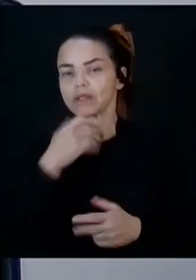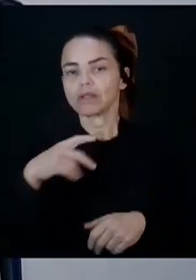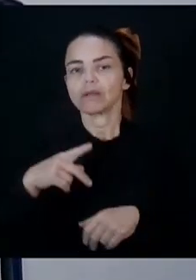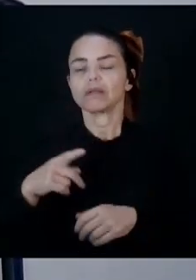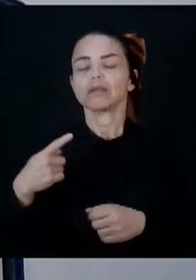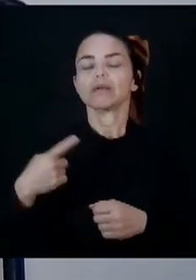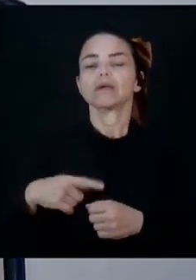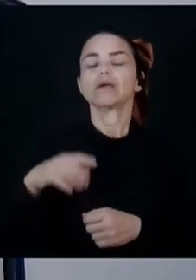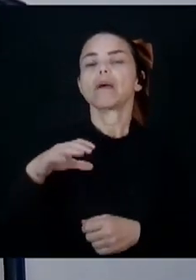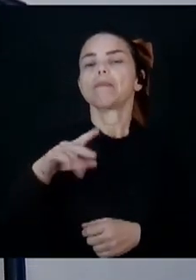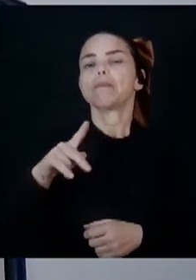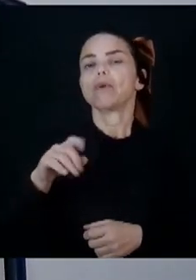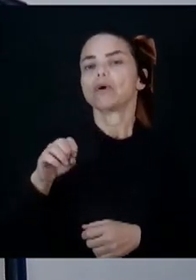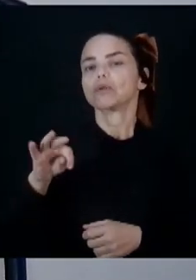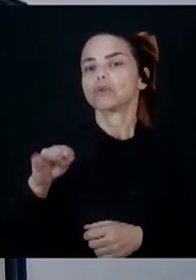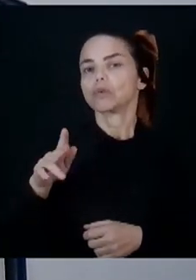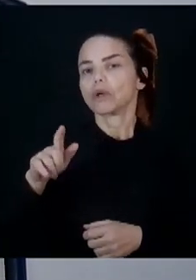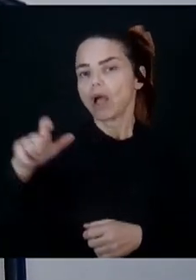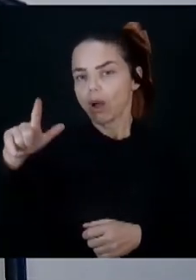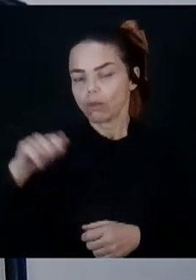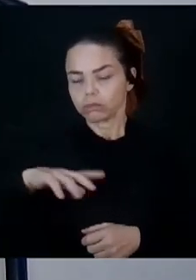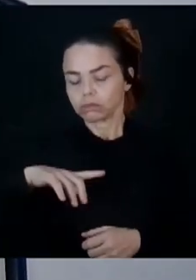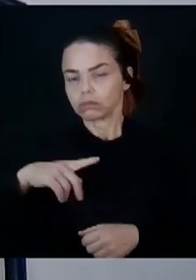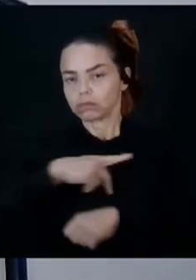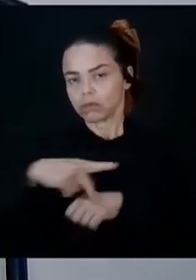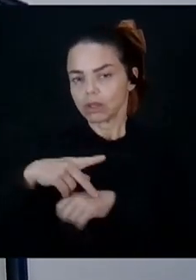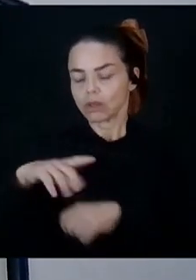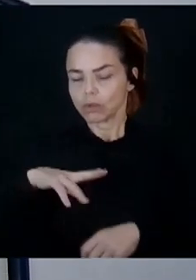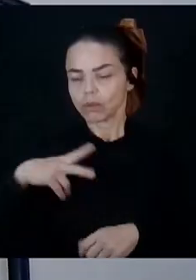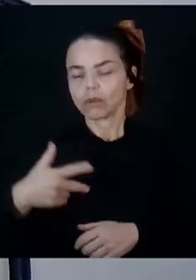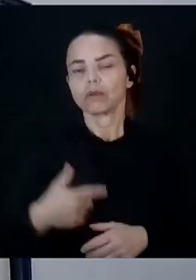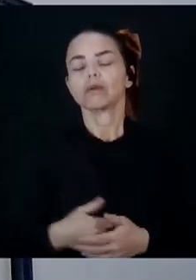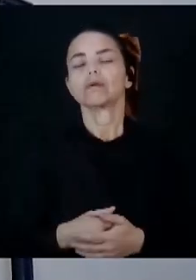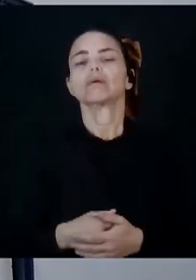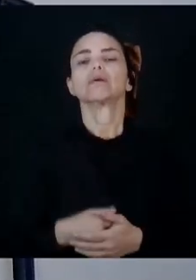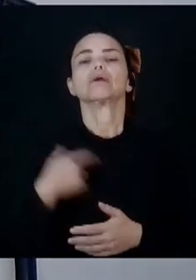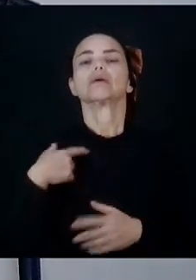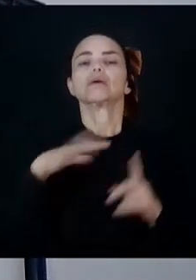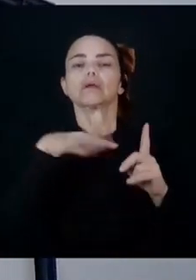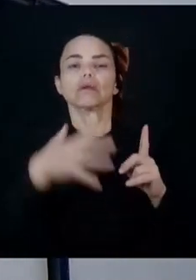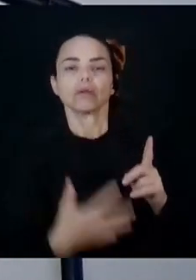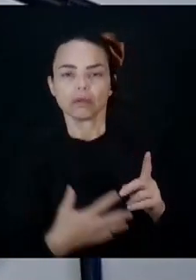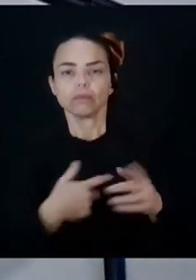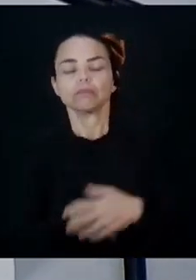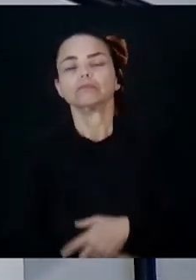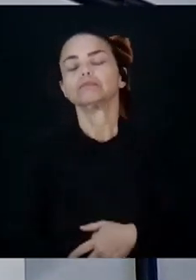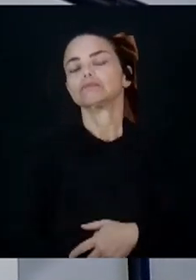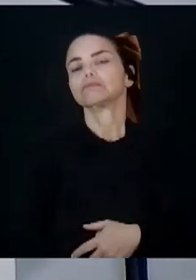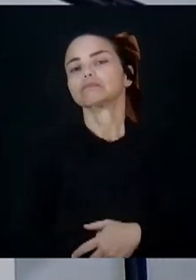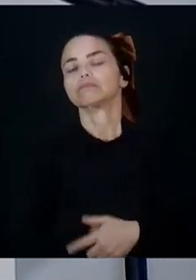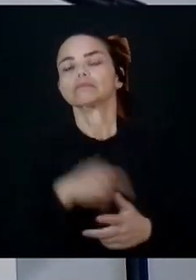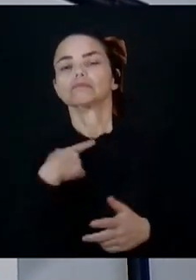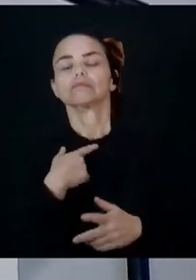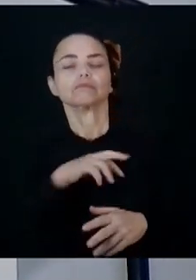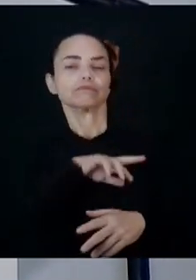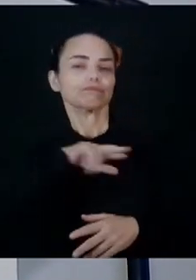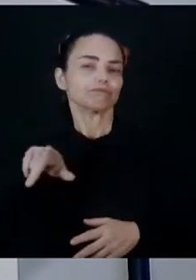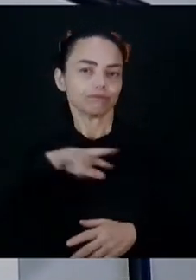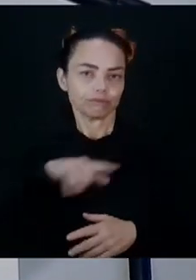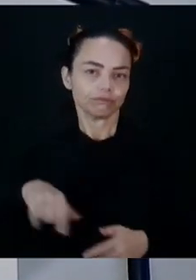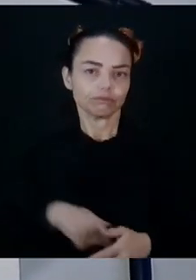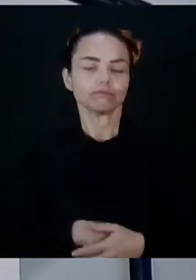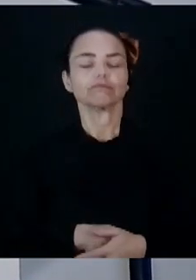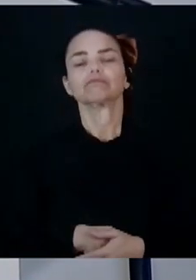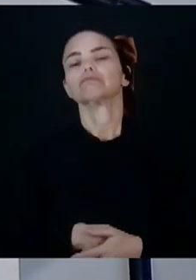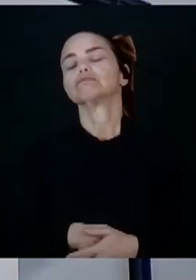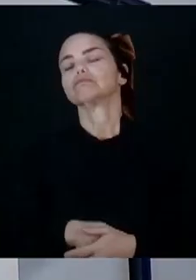a formalidade, né, que essa reunião solene tem. É um rito diferente, talvez, daquilo que